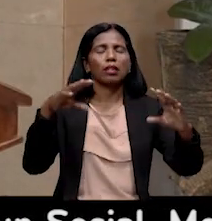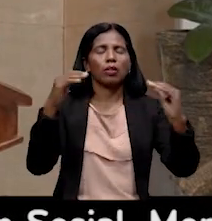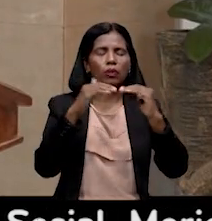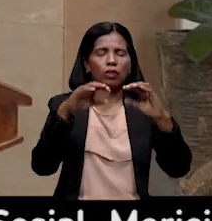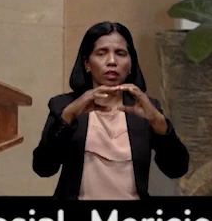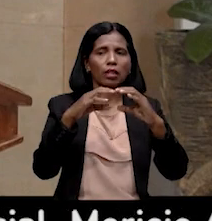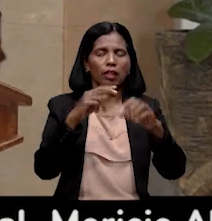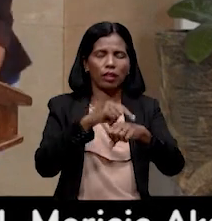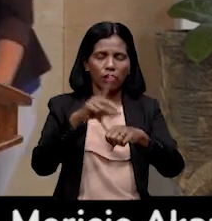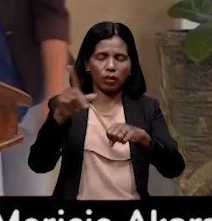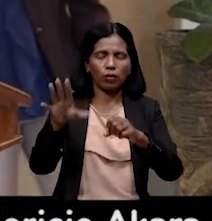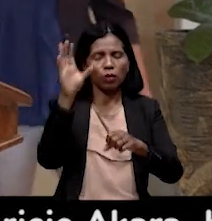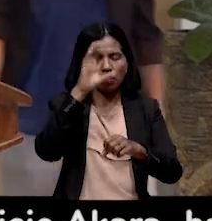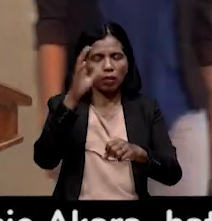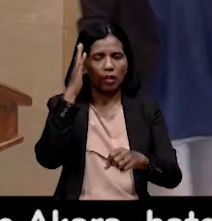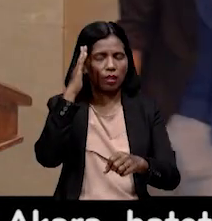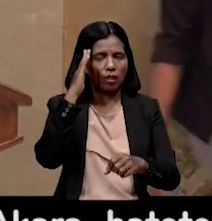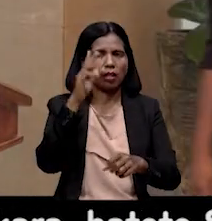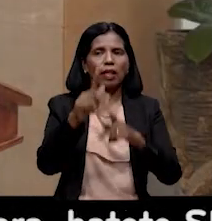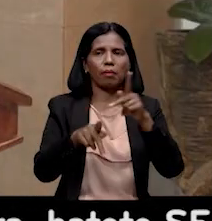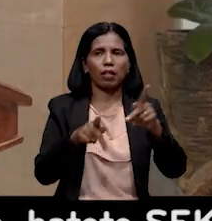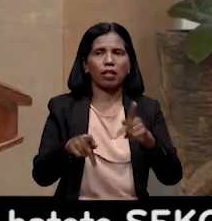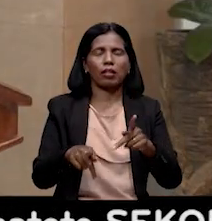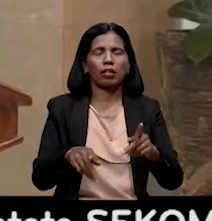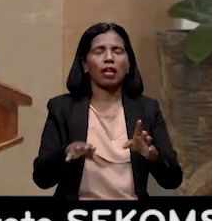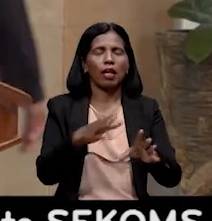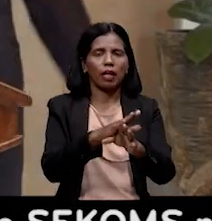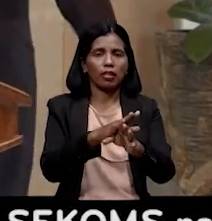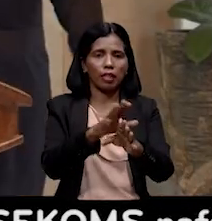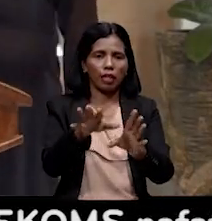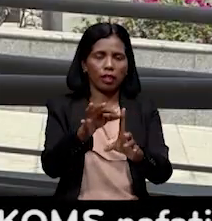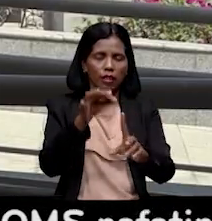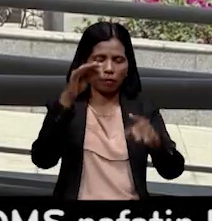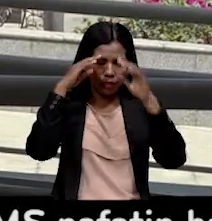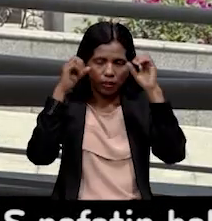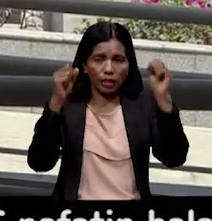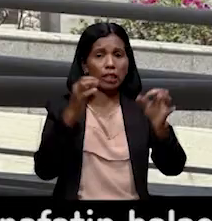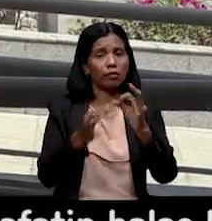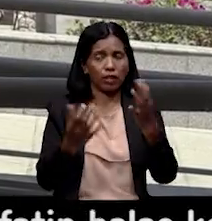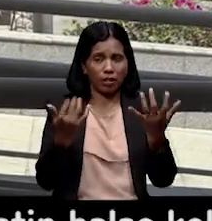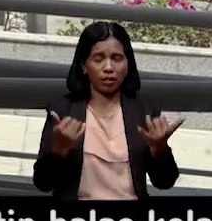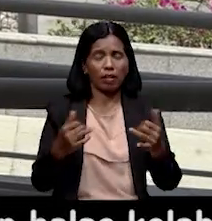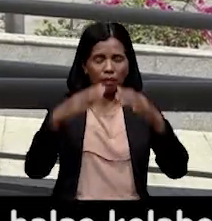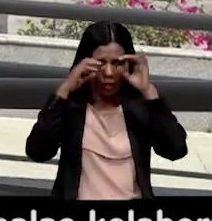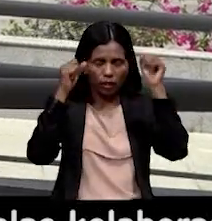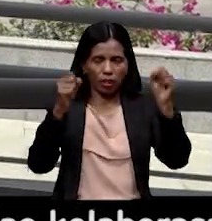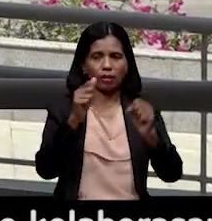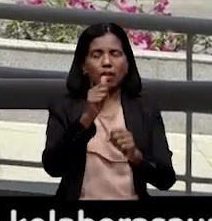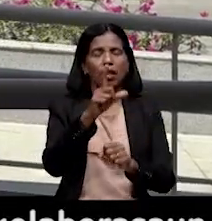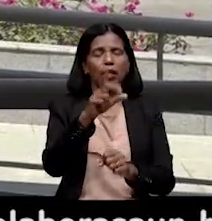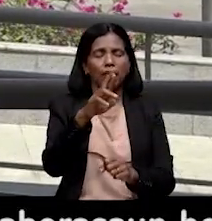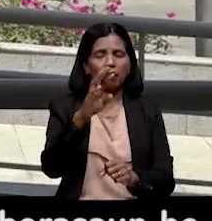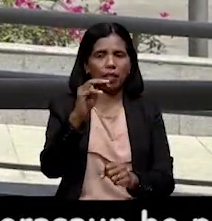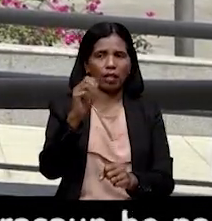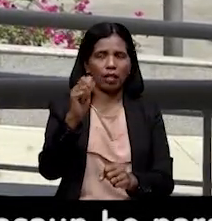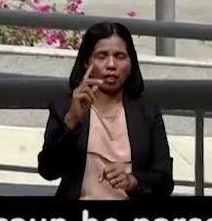identifica figura ruma a tu compete a eleição presidencial. Mas que antes, né, Presidente do Partido Kuntu, Armanda Berta dos Santos, assaiou